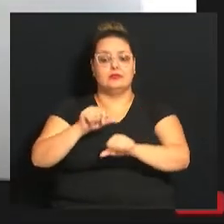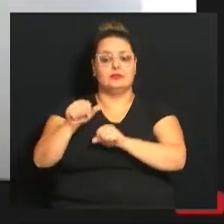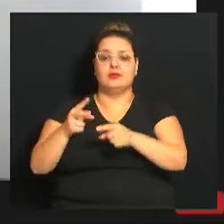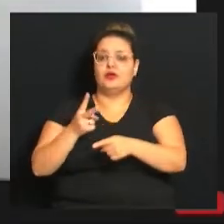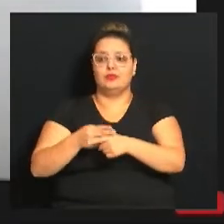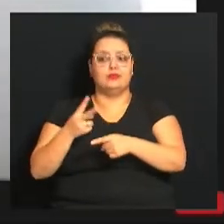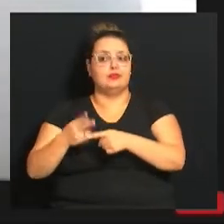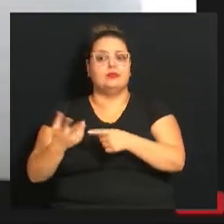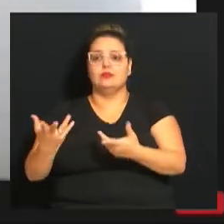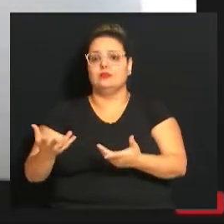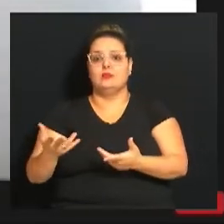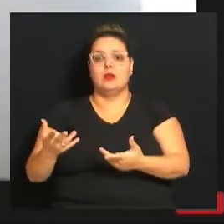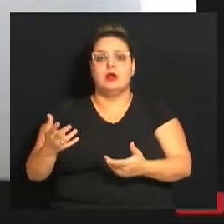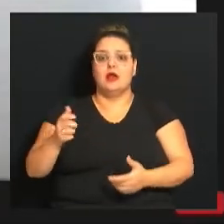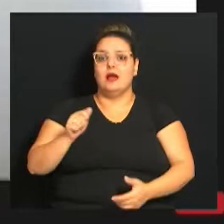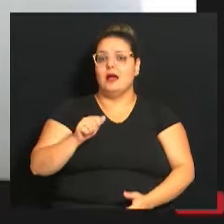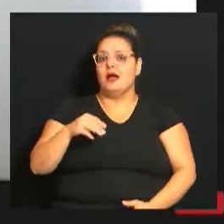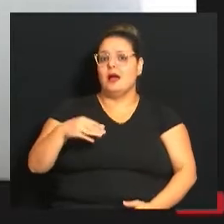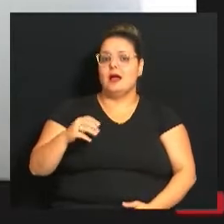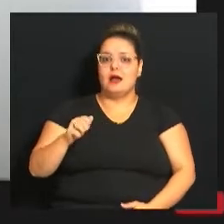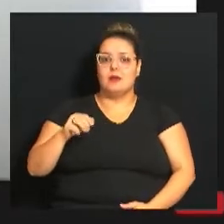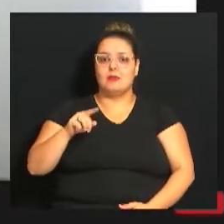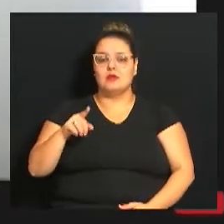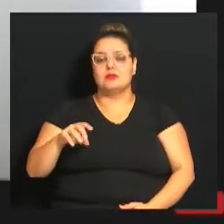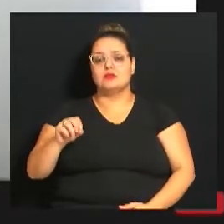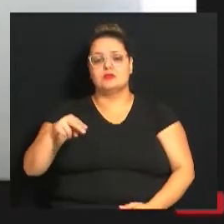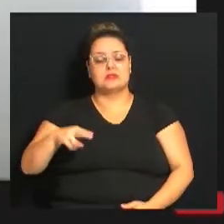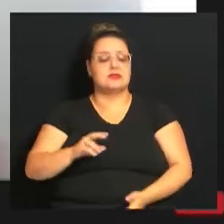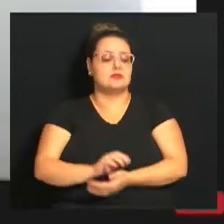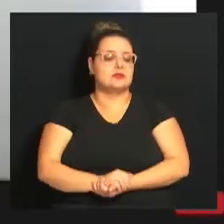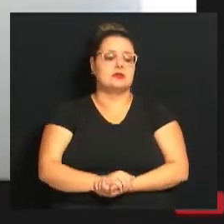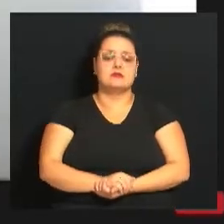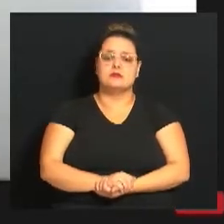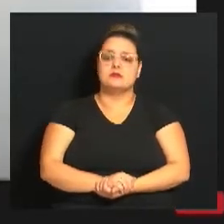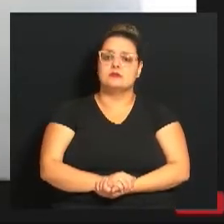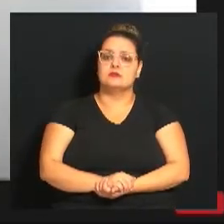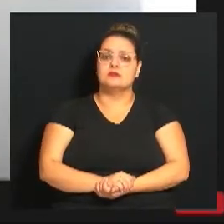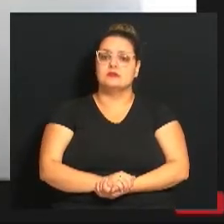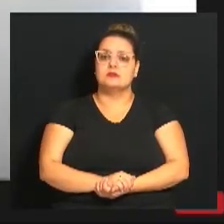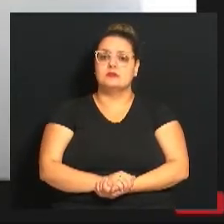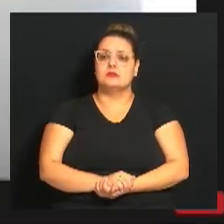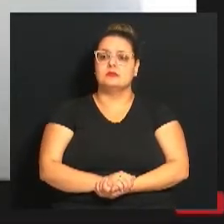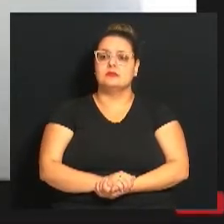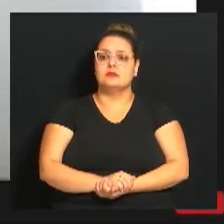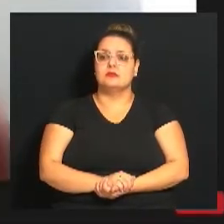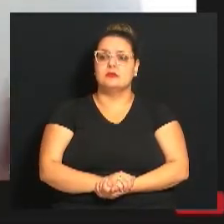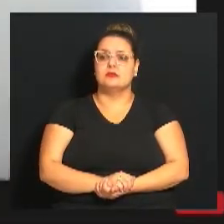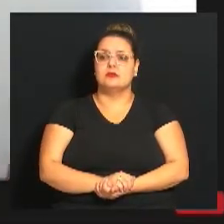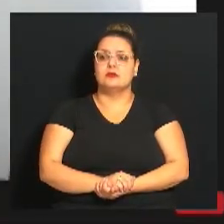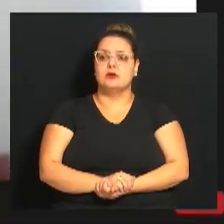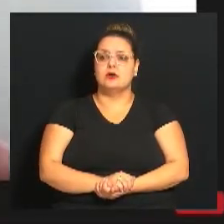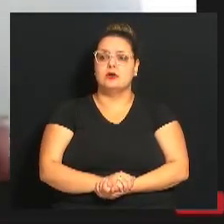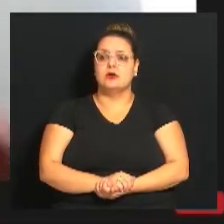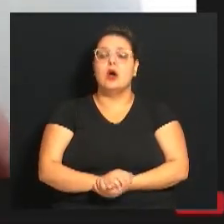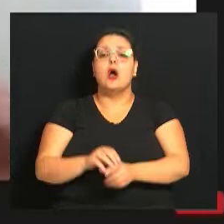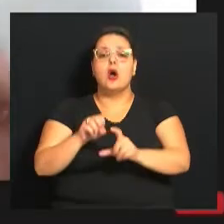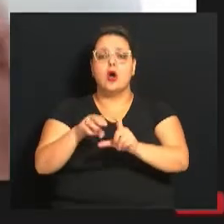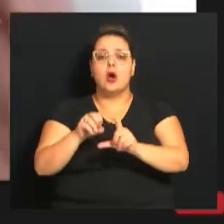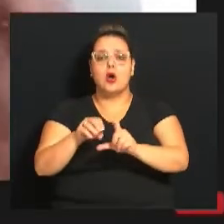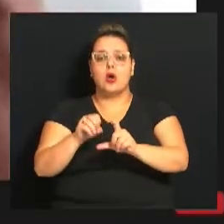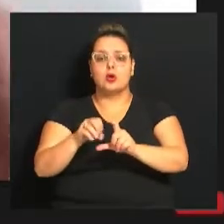Plus, para a Amazon, que está vindo uma força grande também, com um custo bacana. Globoplay a Globo está fazendo a lição de casa,